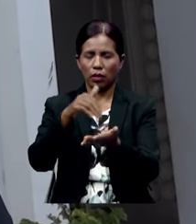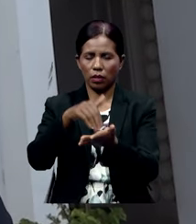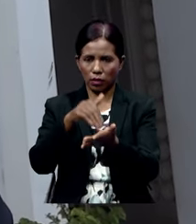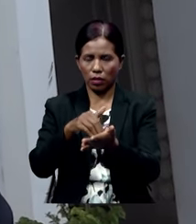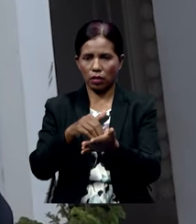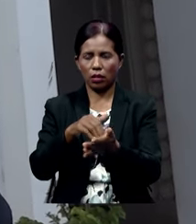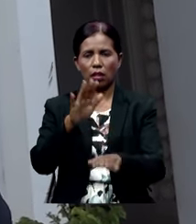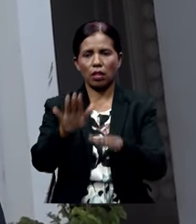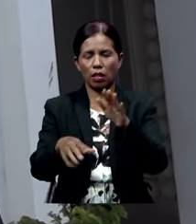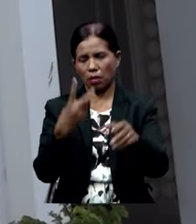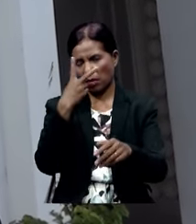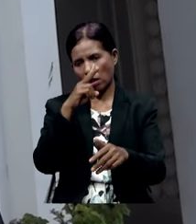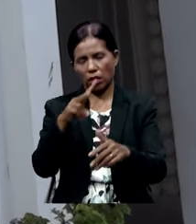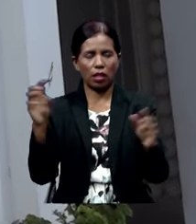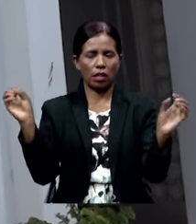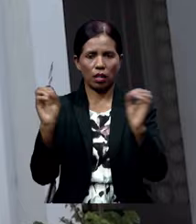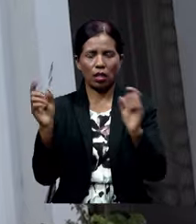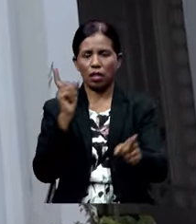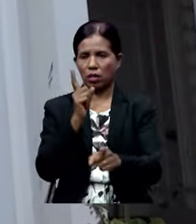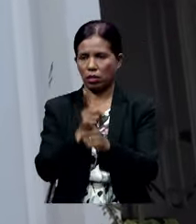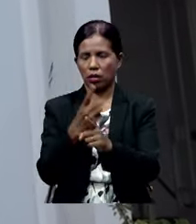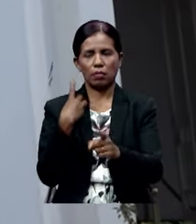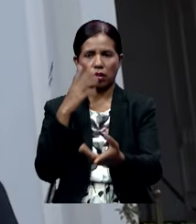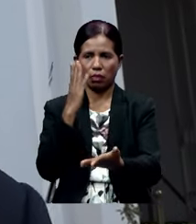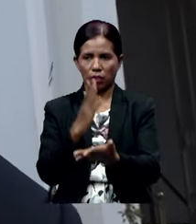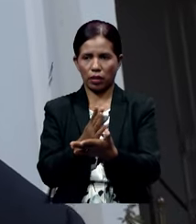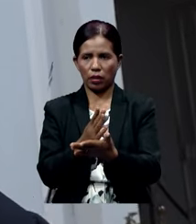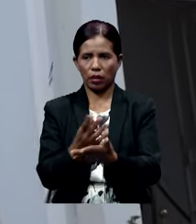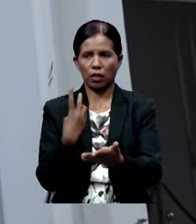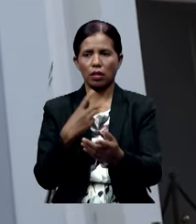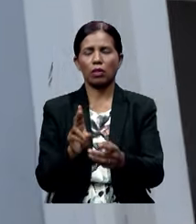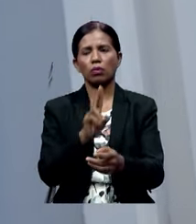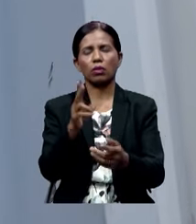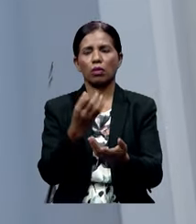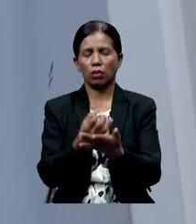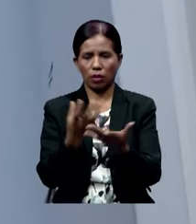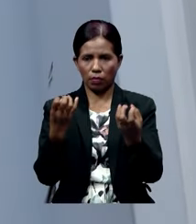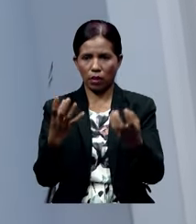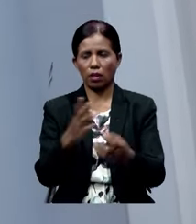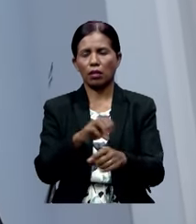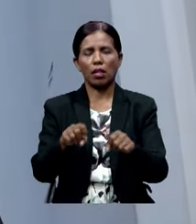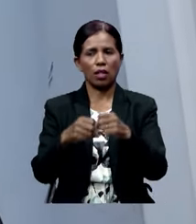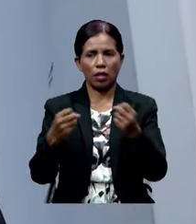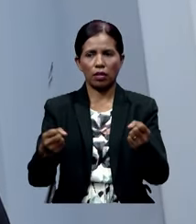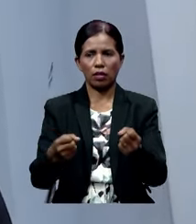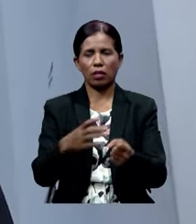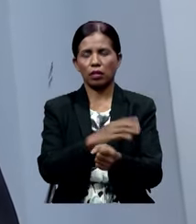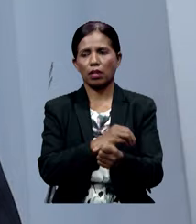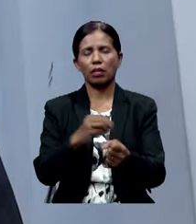na América, na propriedade, não tem que separar, em vez de ter o gasto, são barra que é estraga te falir o processo. E